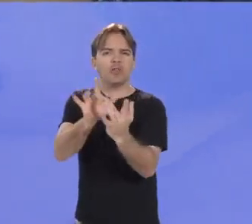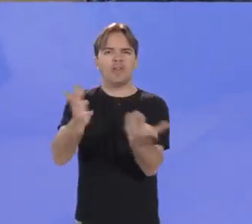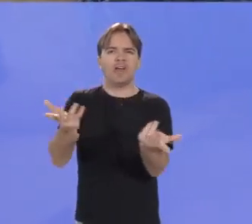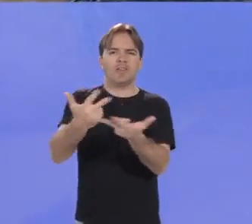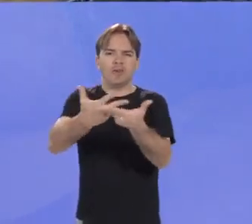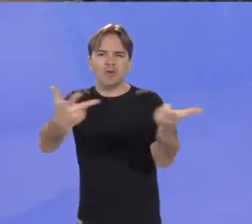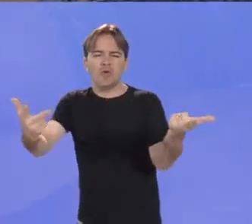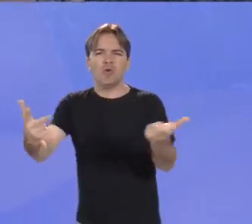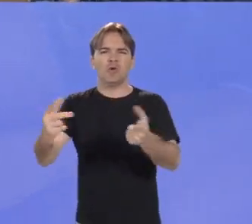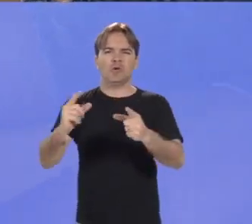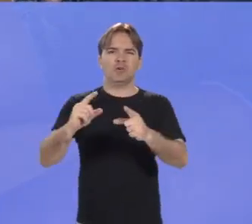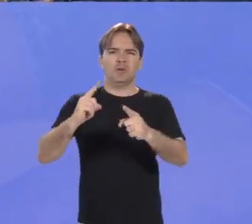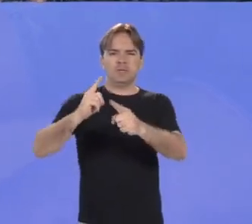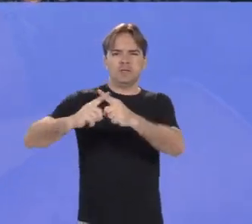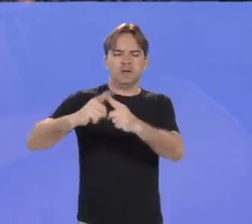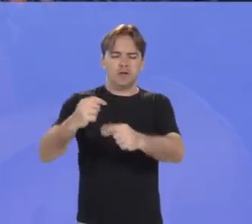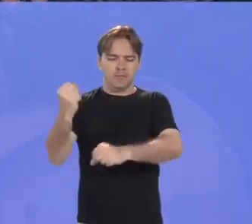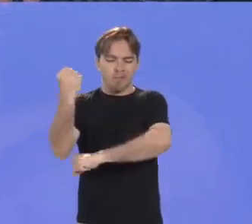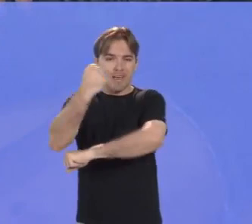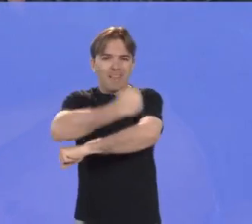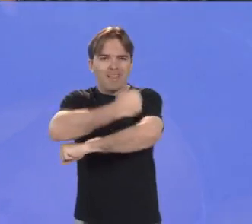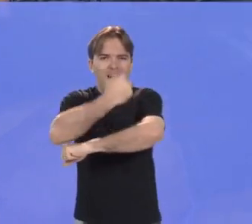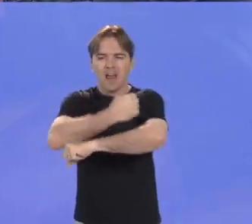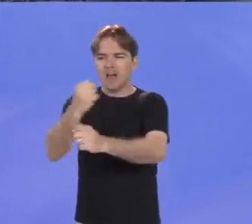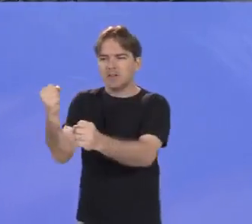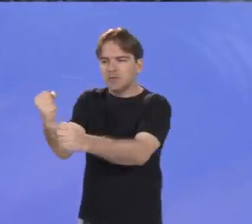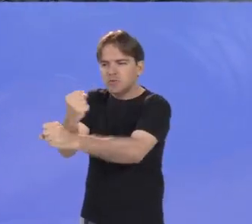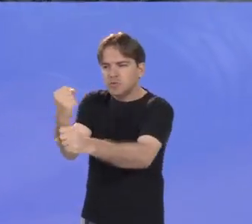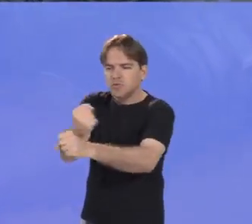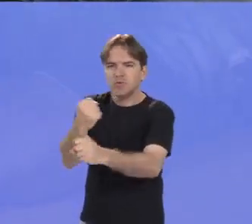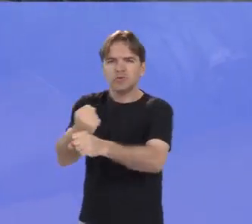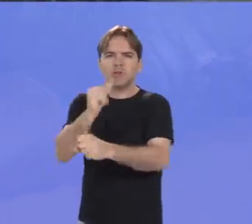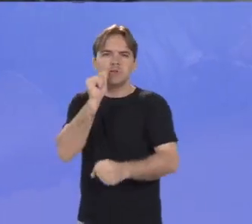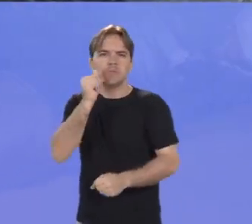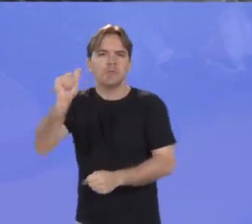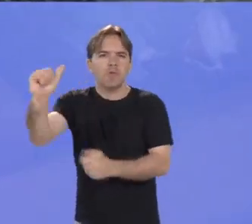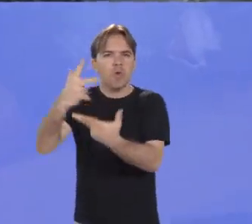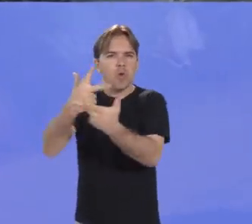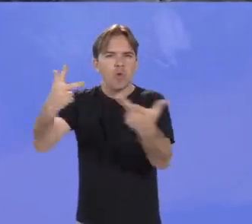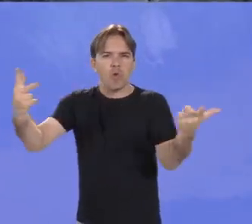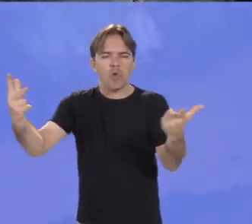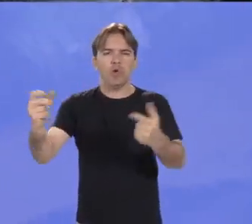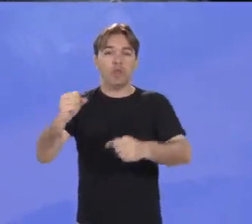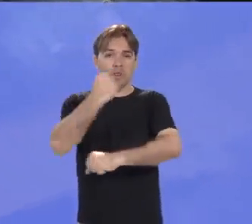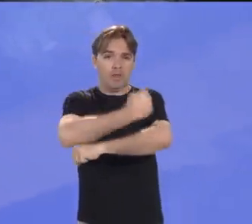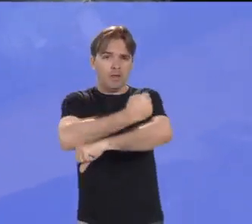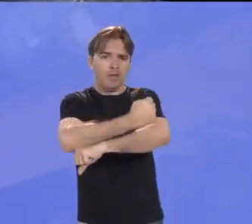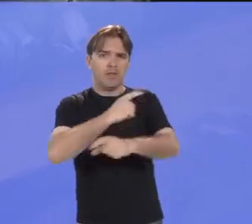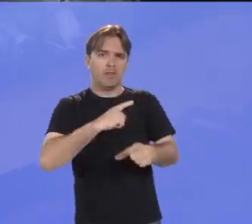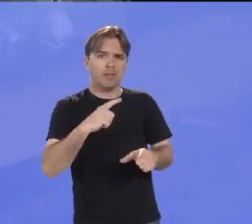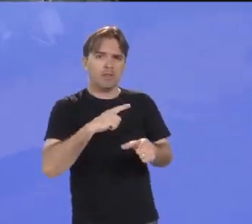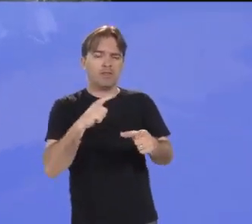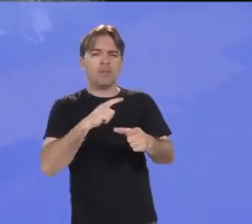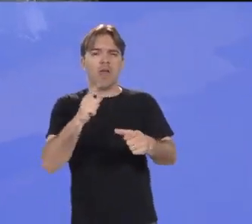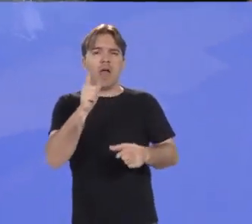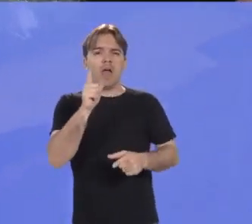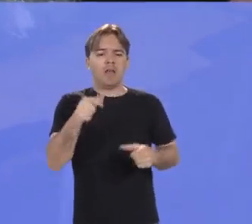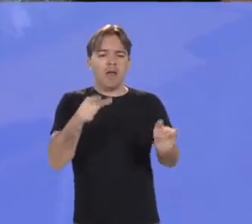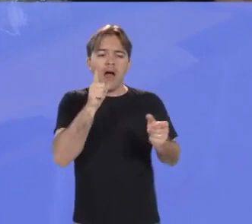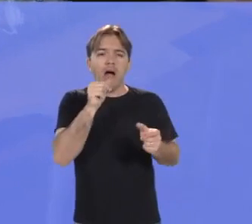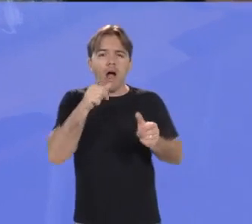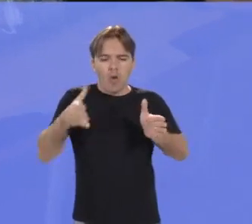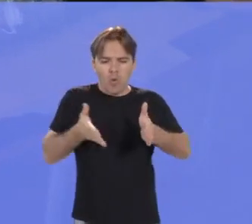infraestrutura, seja a criação de hidroelétricas, seja as criações de barragens, ou mesmo, mais recentemente,